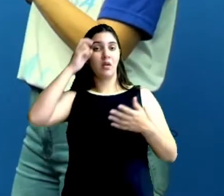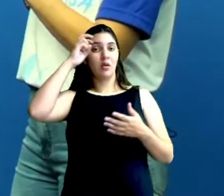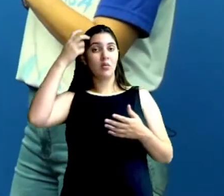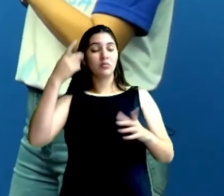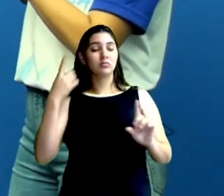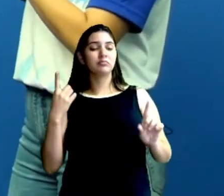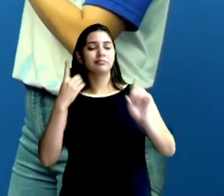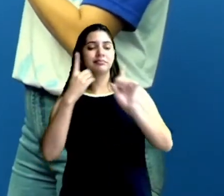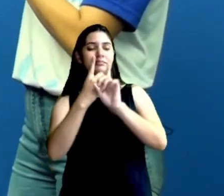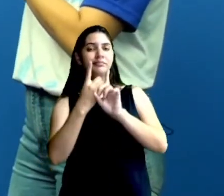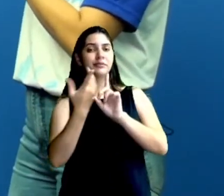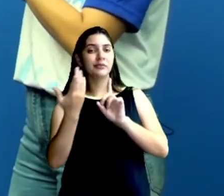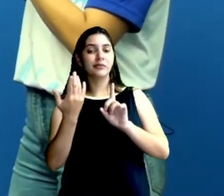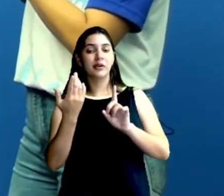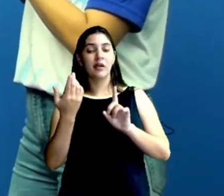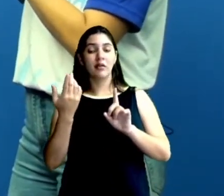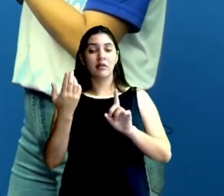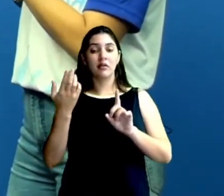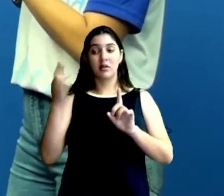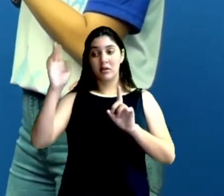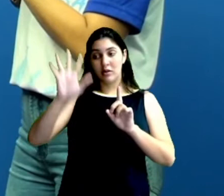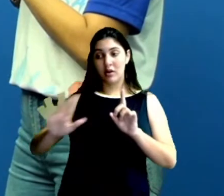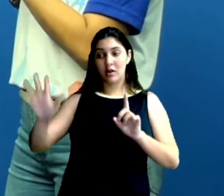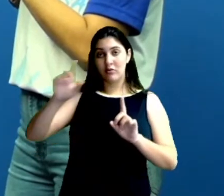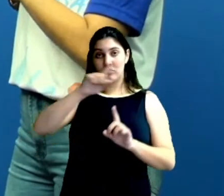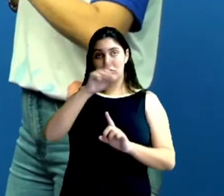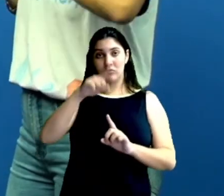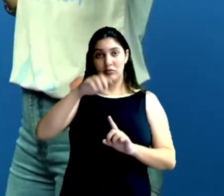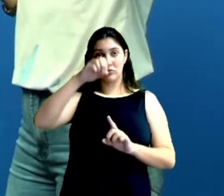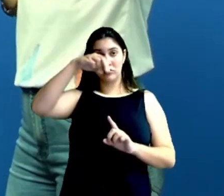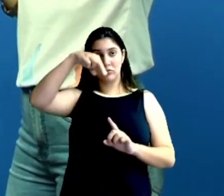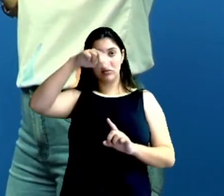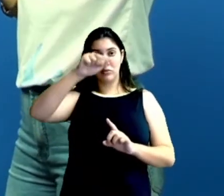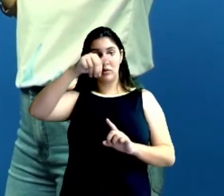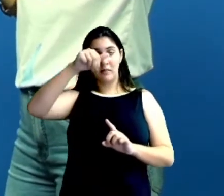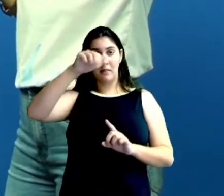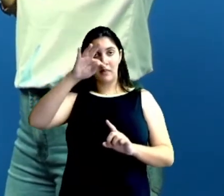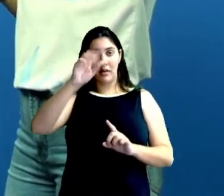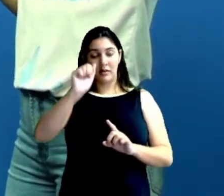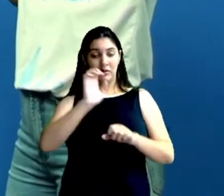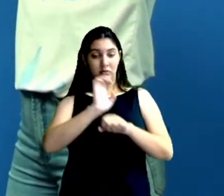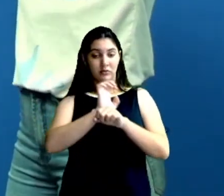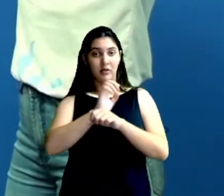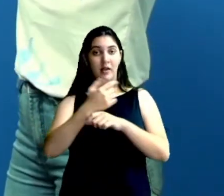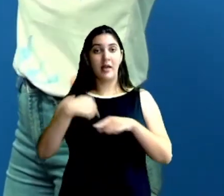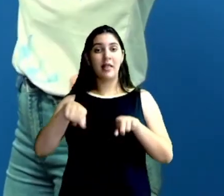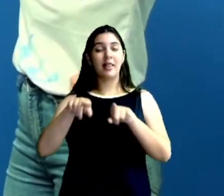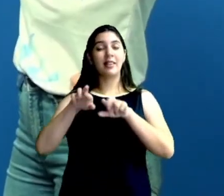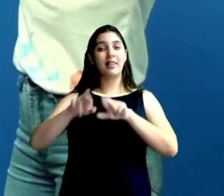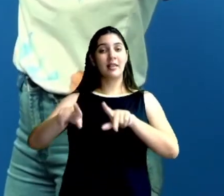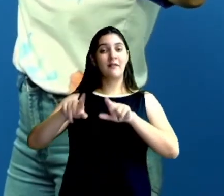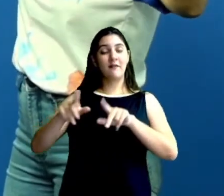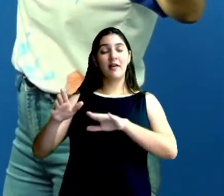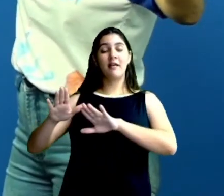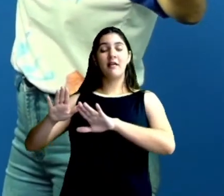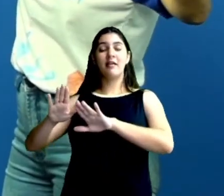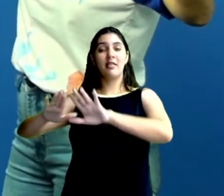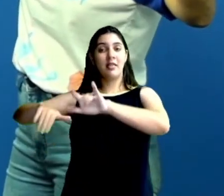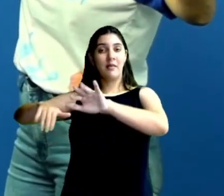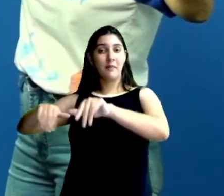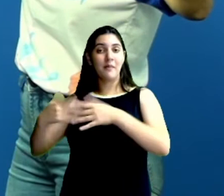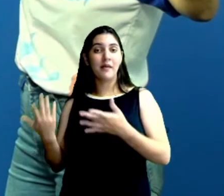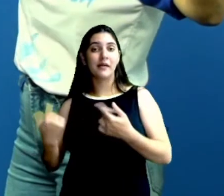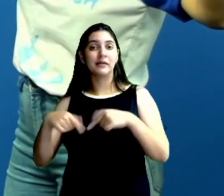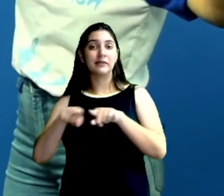você encontra na região da Zona da Mata do estado é diferente da litorânea, é diferente da que a